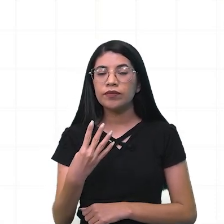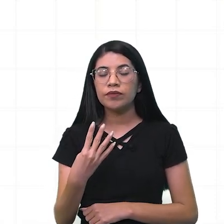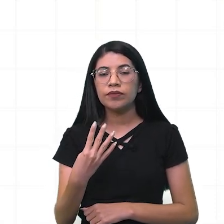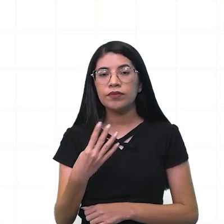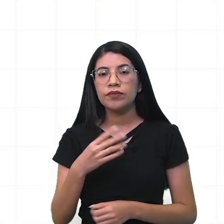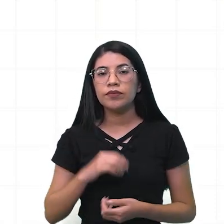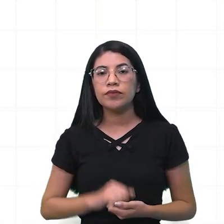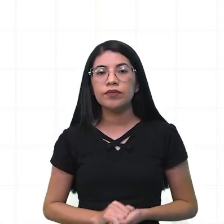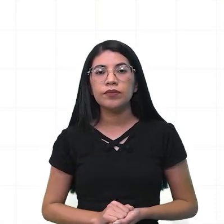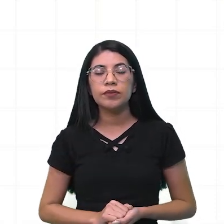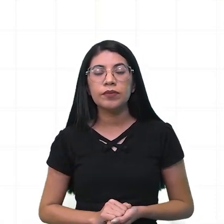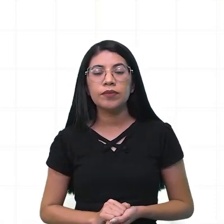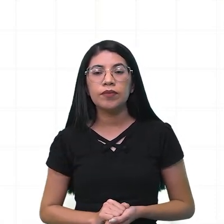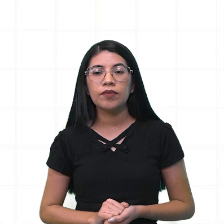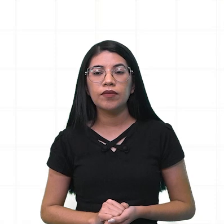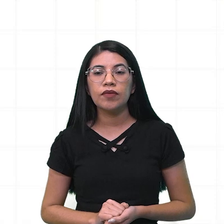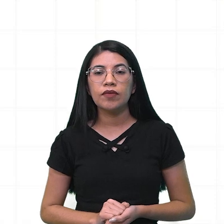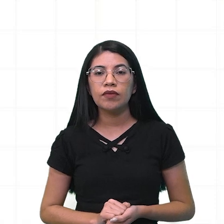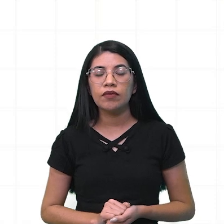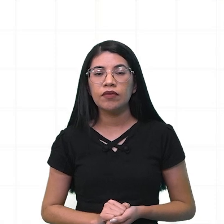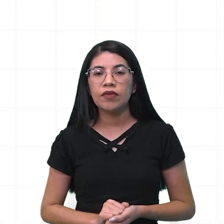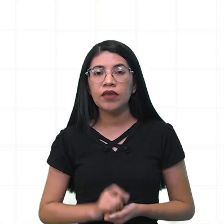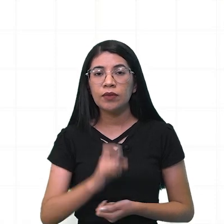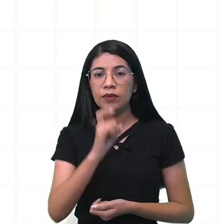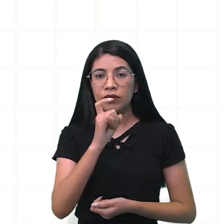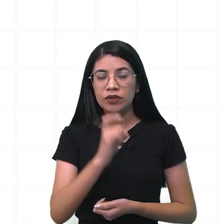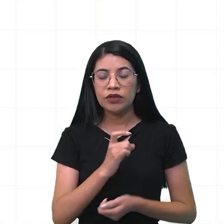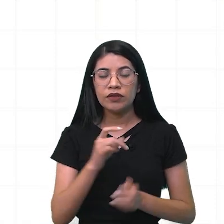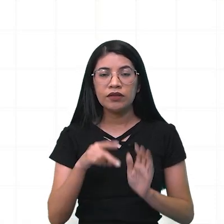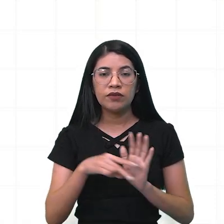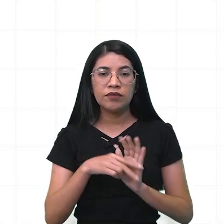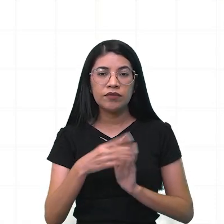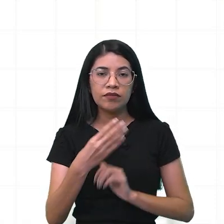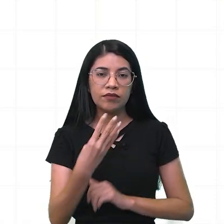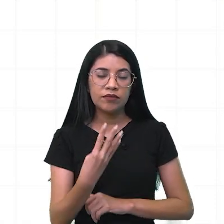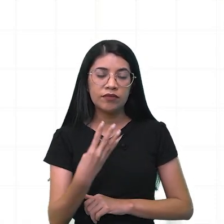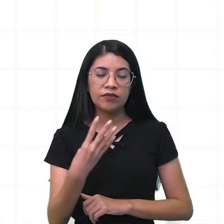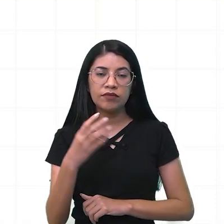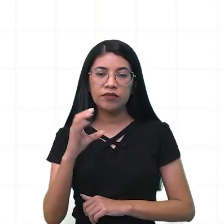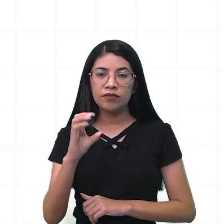exemplo, 4 centímetros, ok?